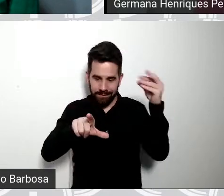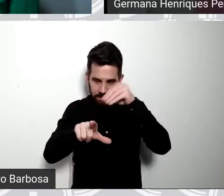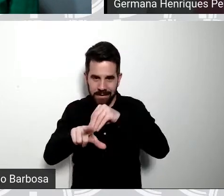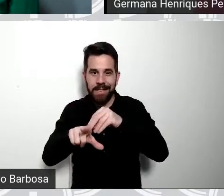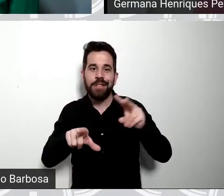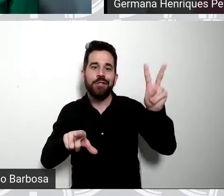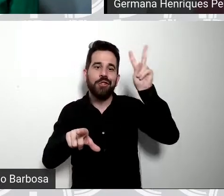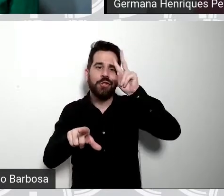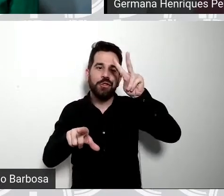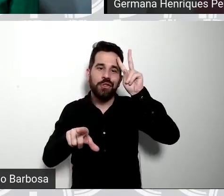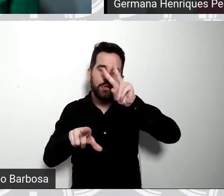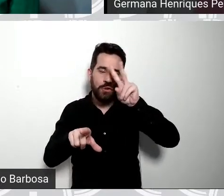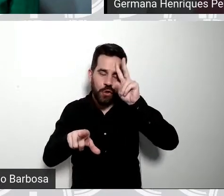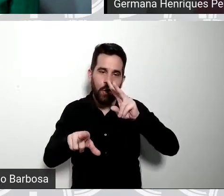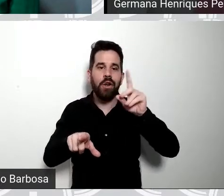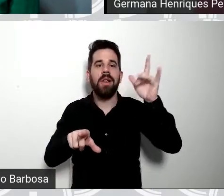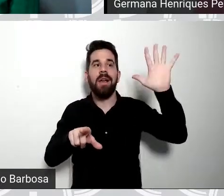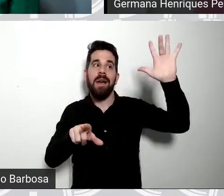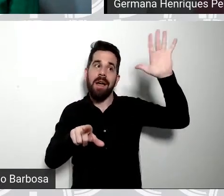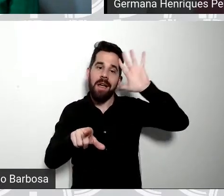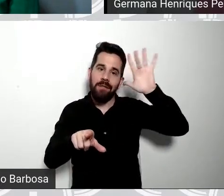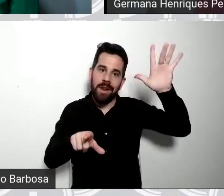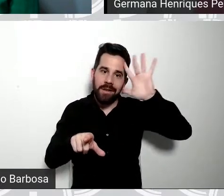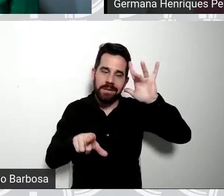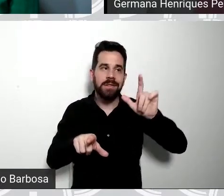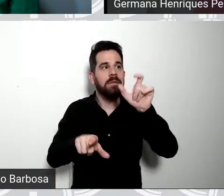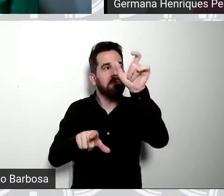reflexão sobre o homem e seu tempo.